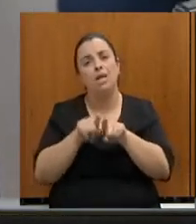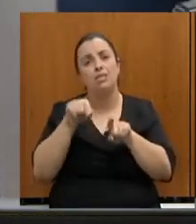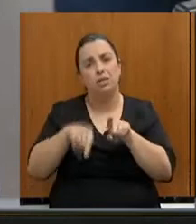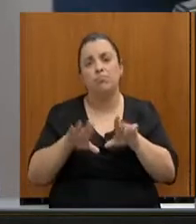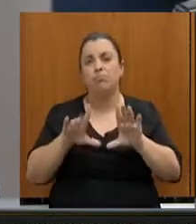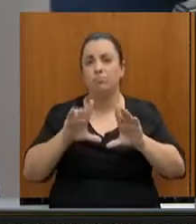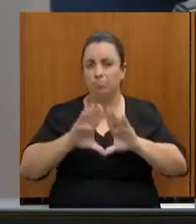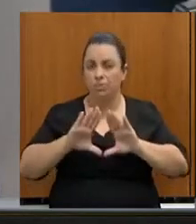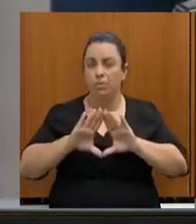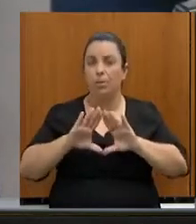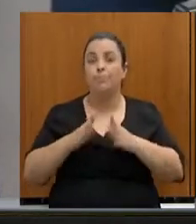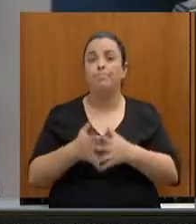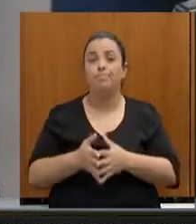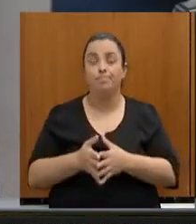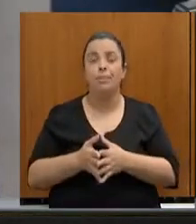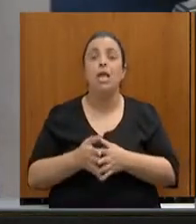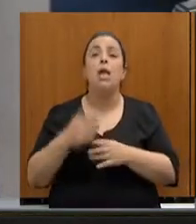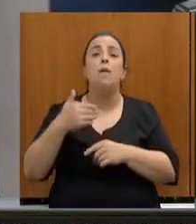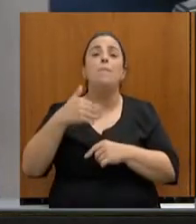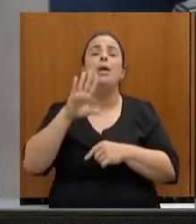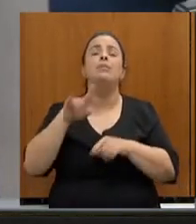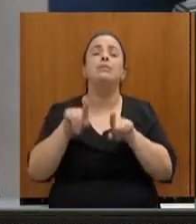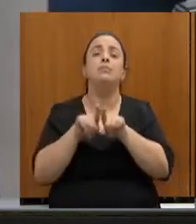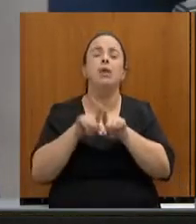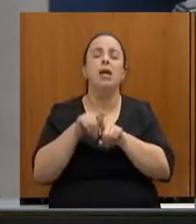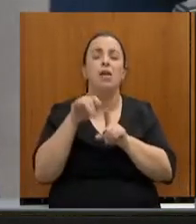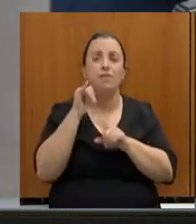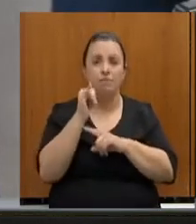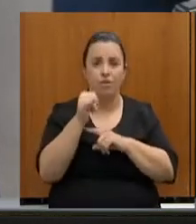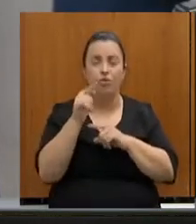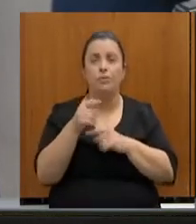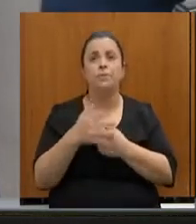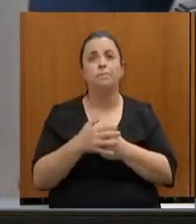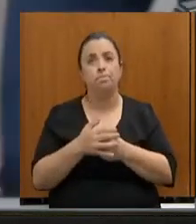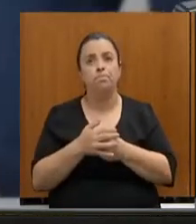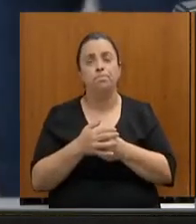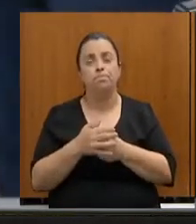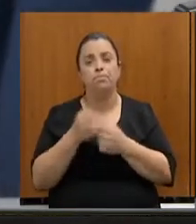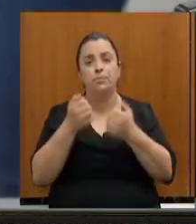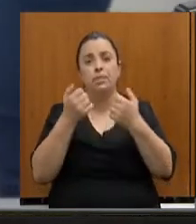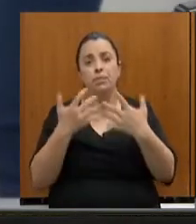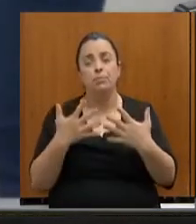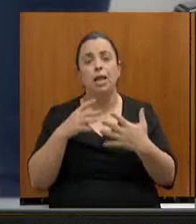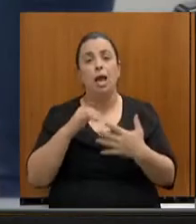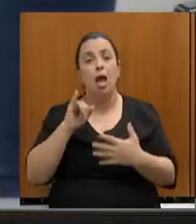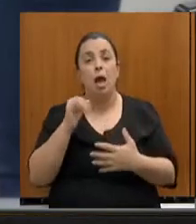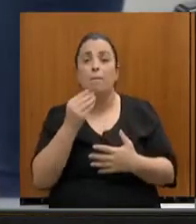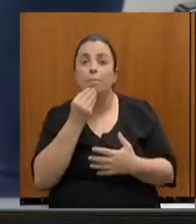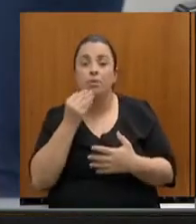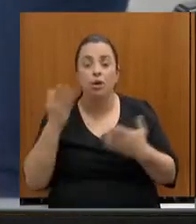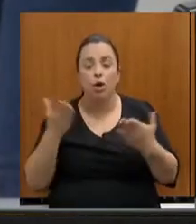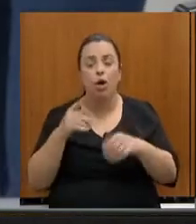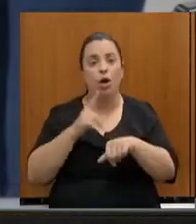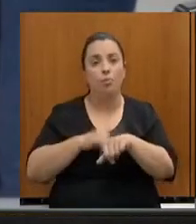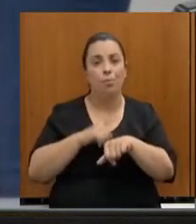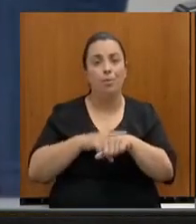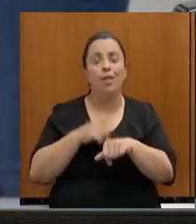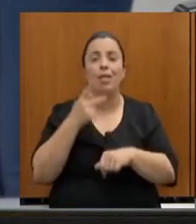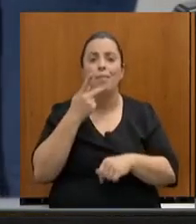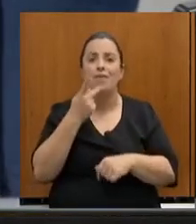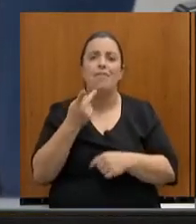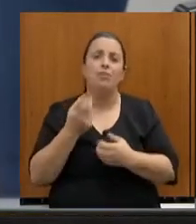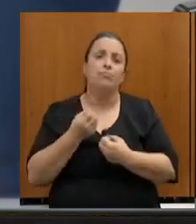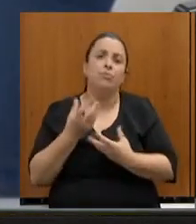deputado Gustavo Valadares eu quero que fazer menção aproveitar esse momento para externar aqui a felicidade